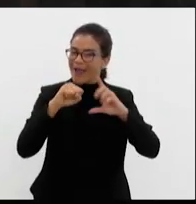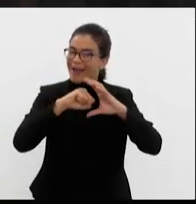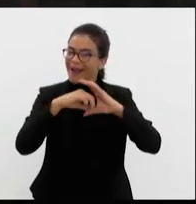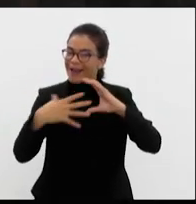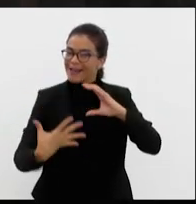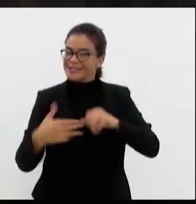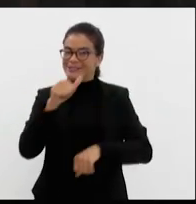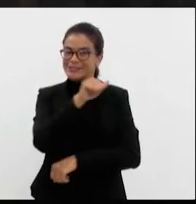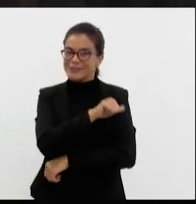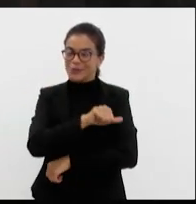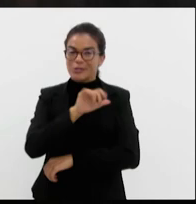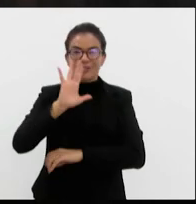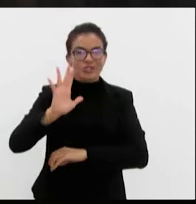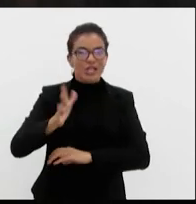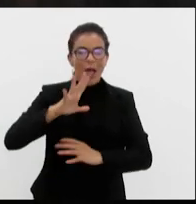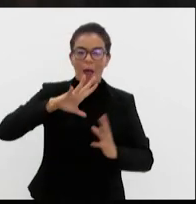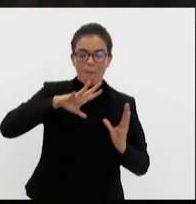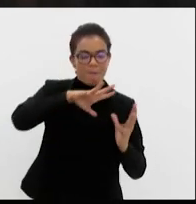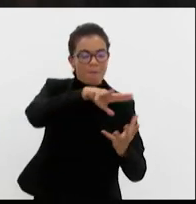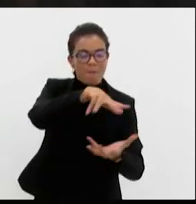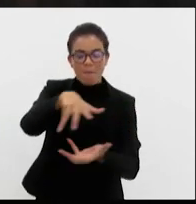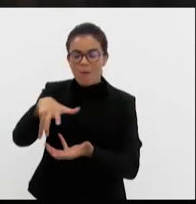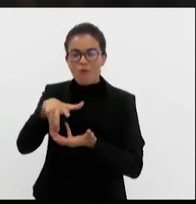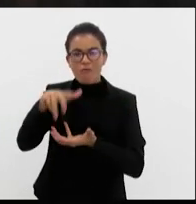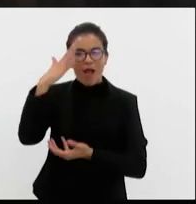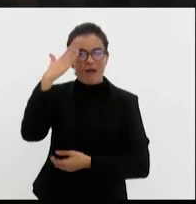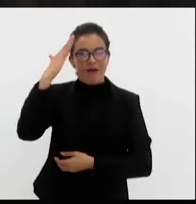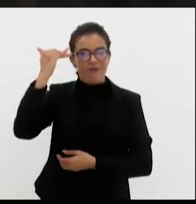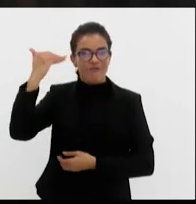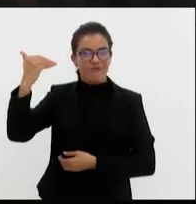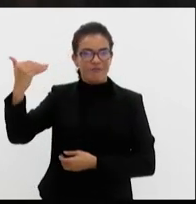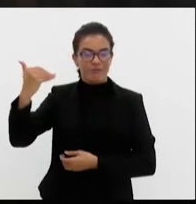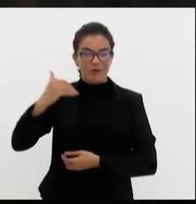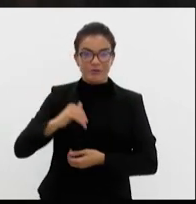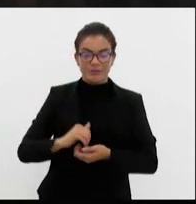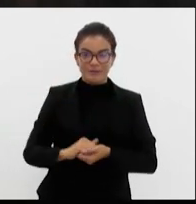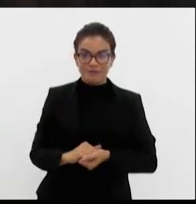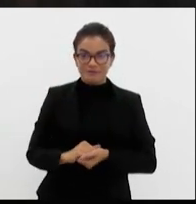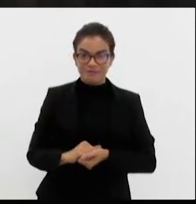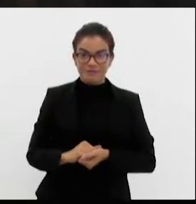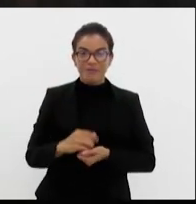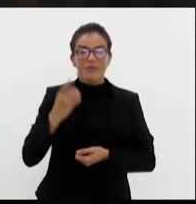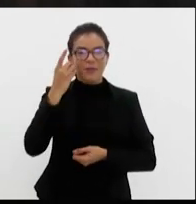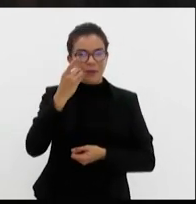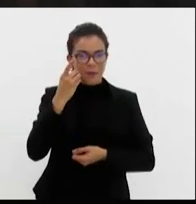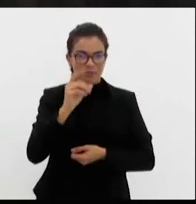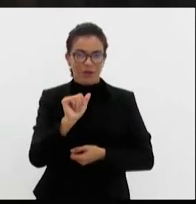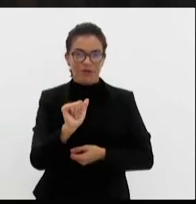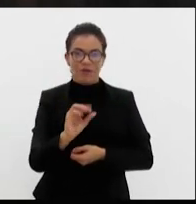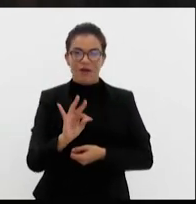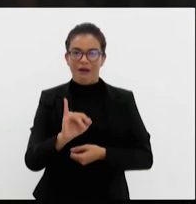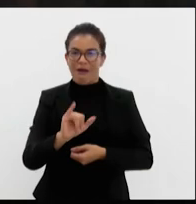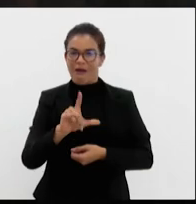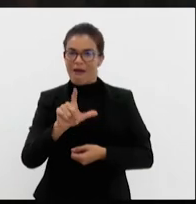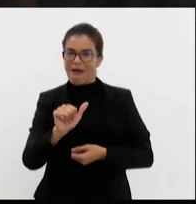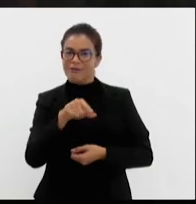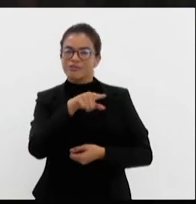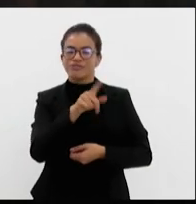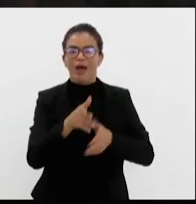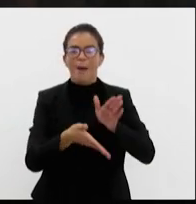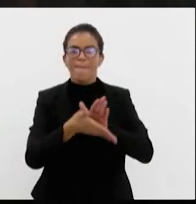marca mundialmente muito forte. O deputado Alatina Nunes é de Convire, ele é um homem